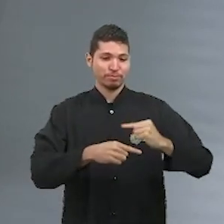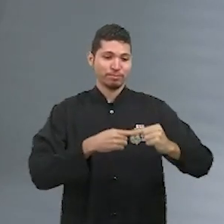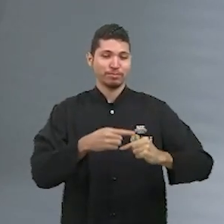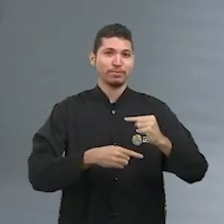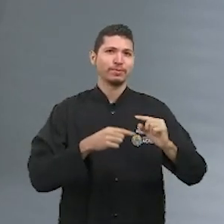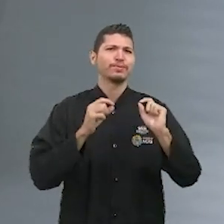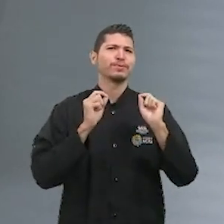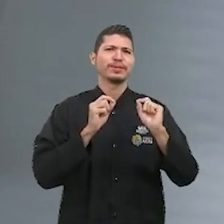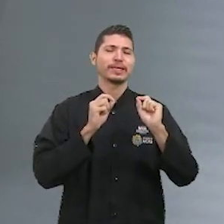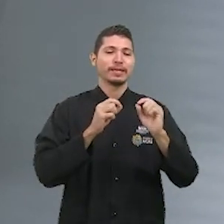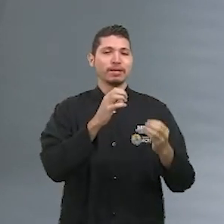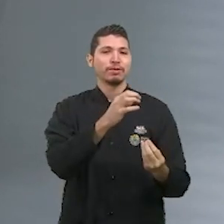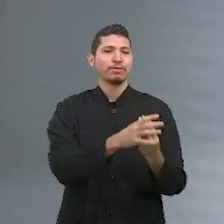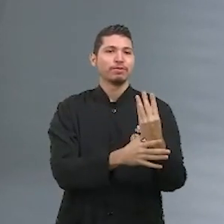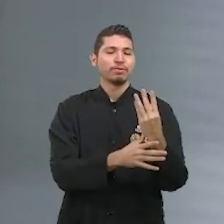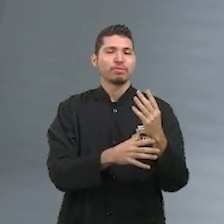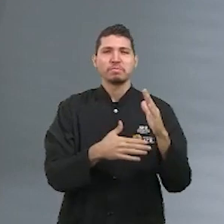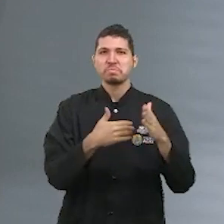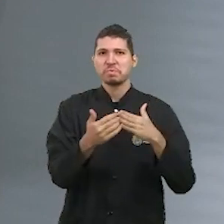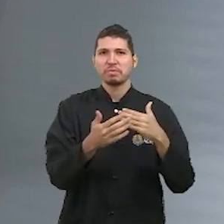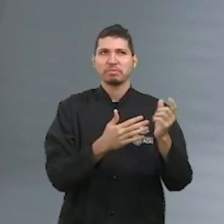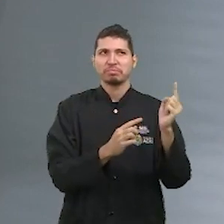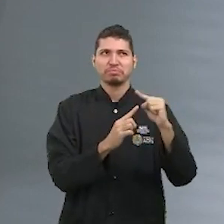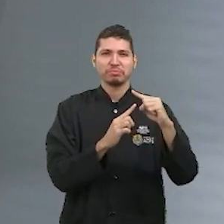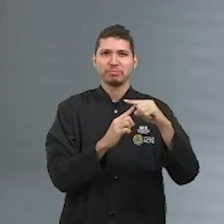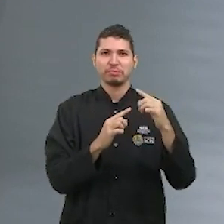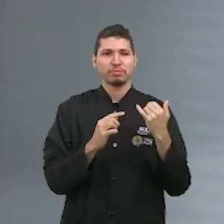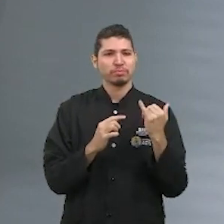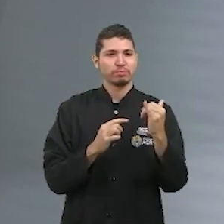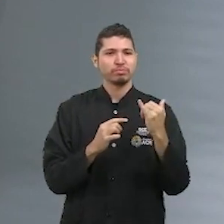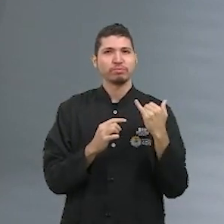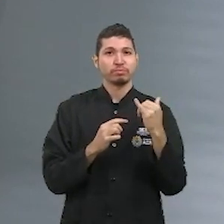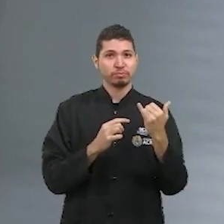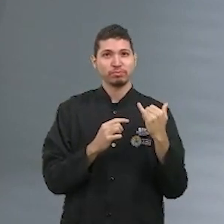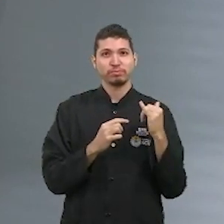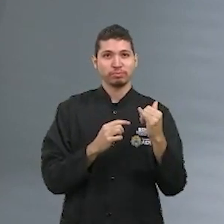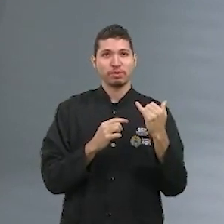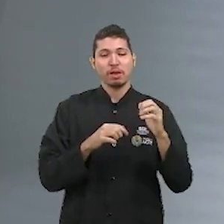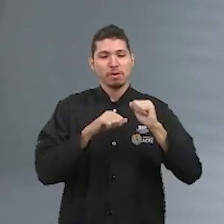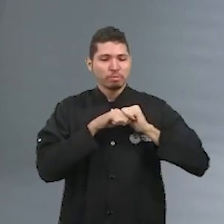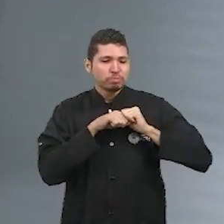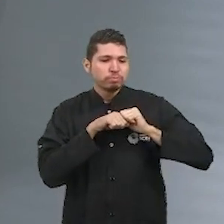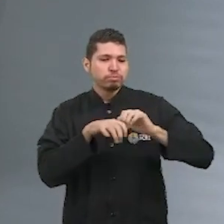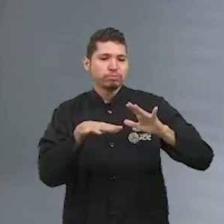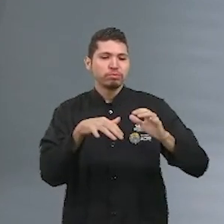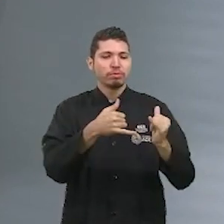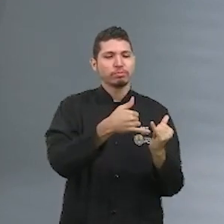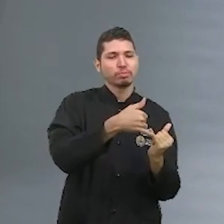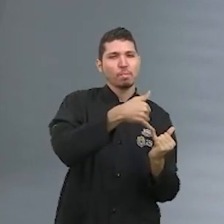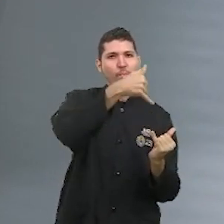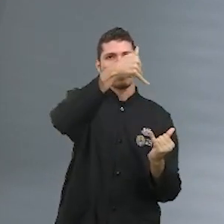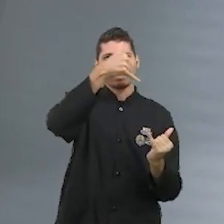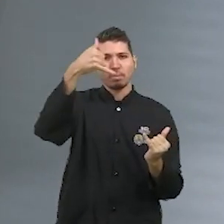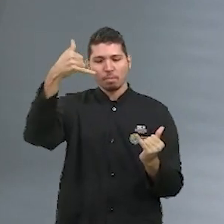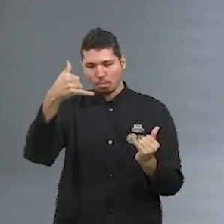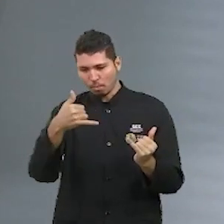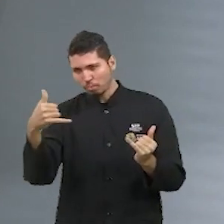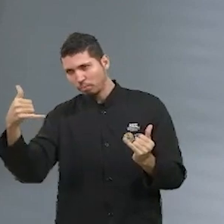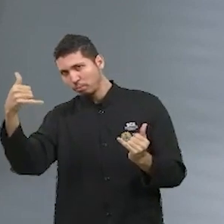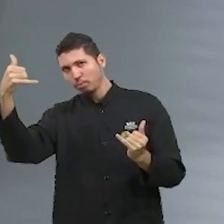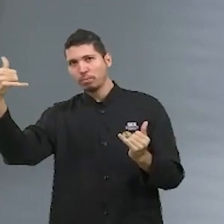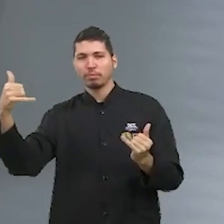transformar qualquer tipo de energia em energia elétrica. E aí, mandando essa energia elétrica para o